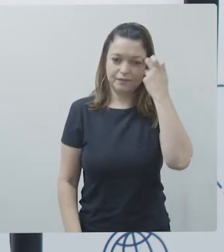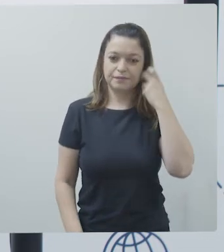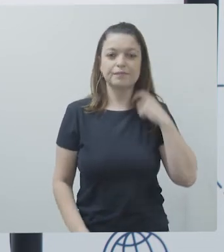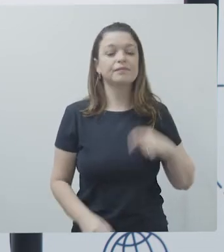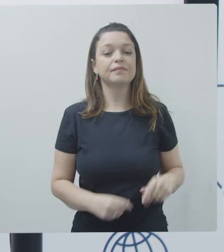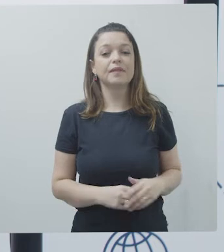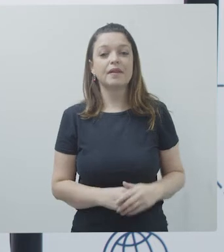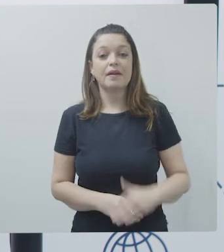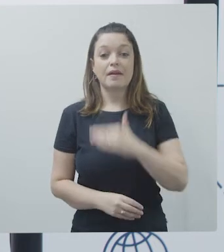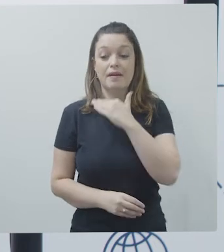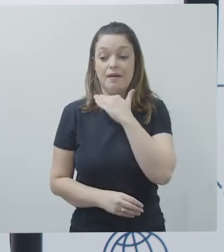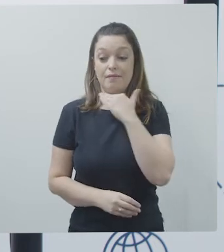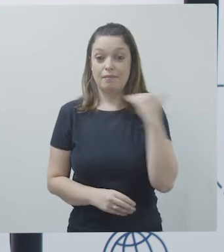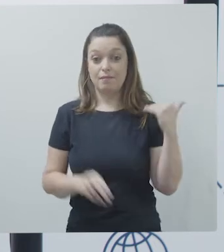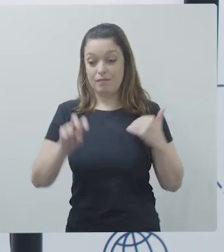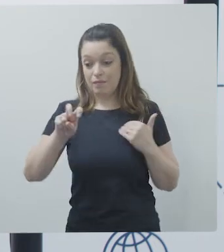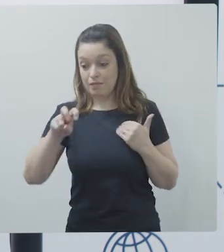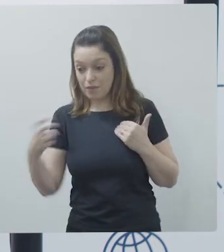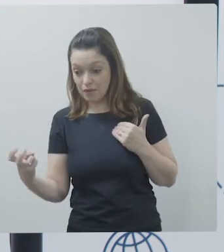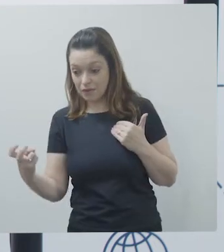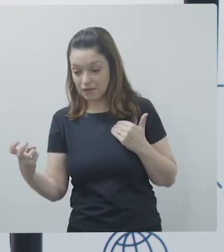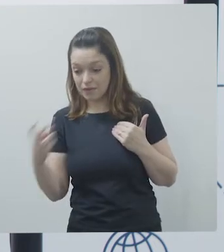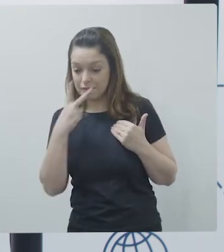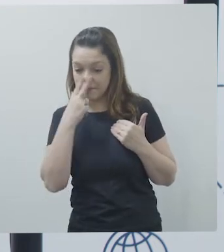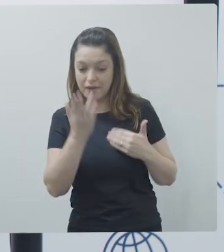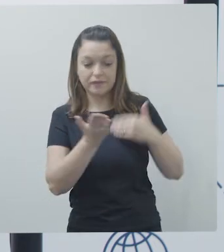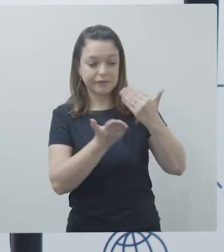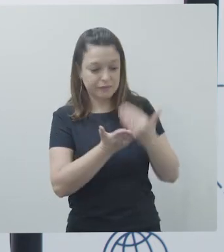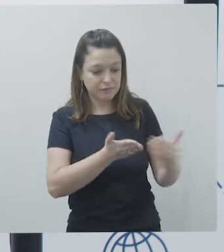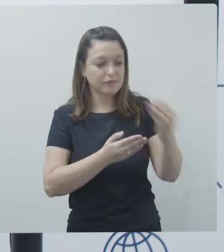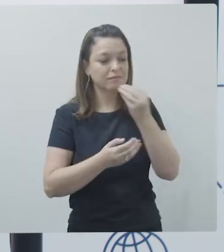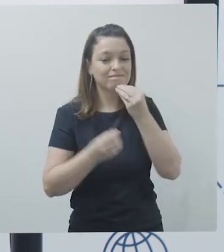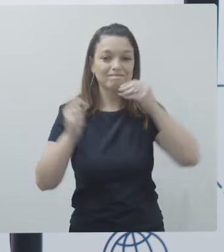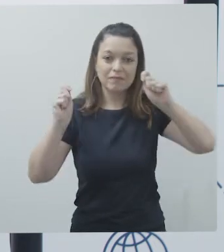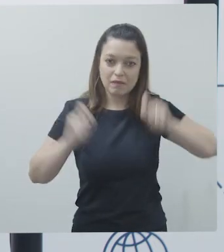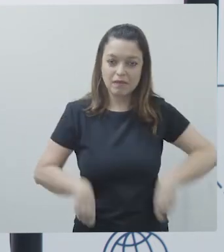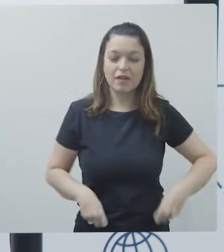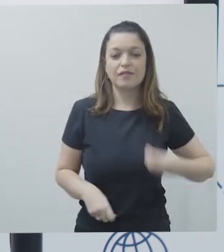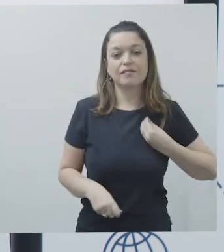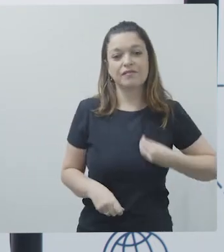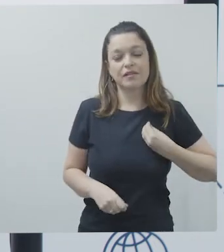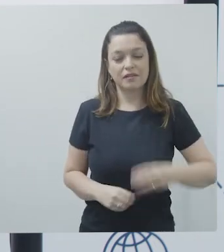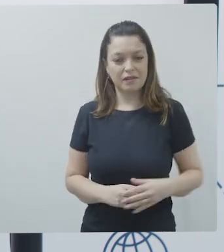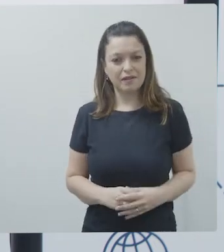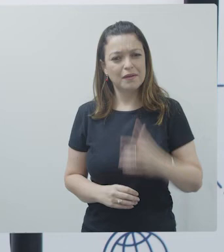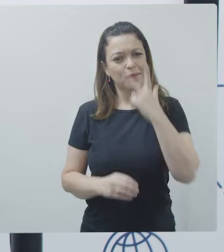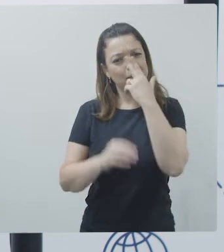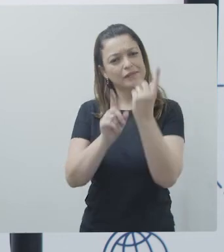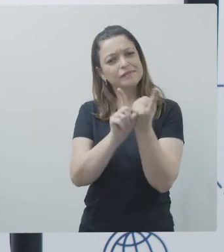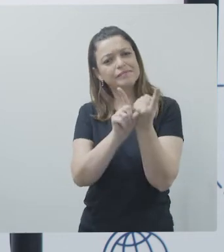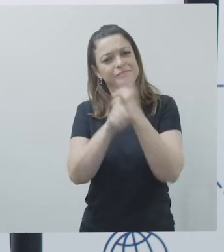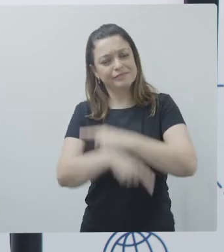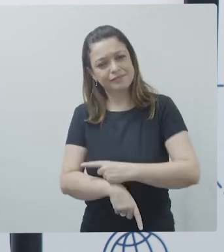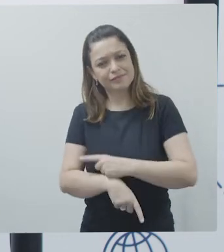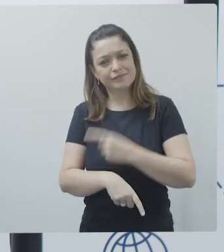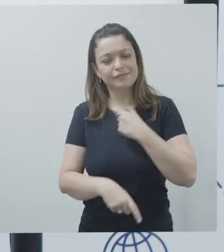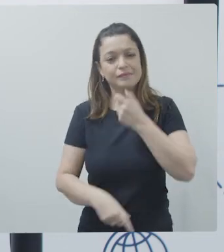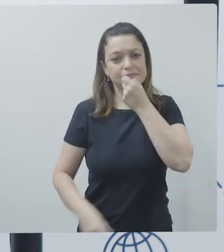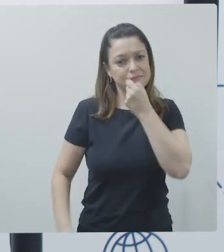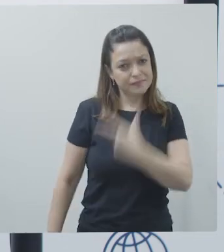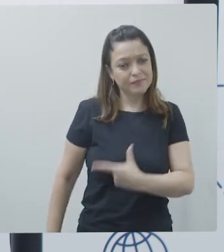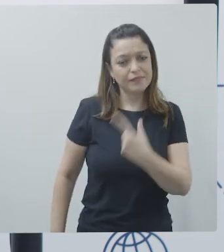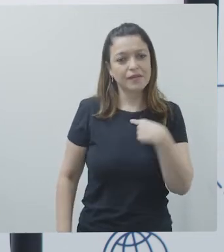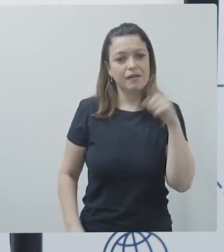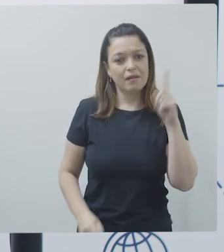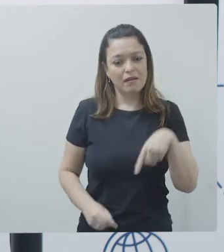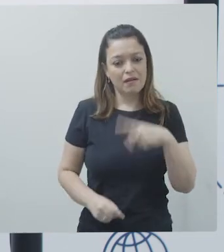A morte que tornou toda a vida possível. Chega a ser até um tanto poético quando